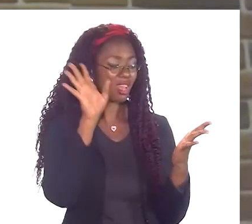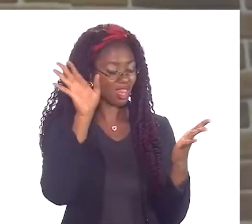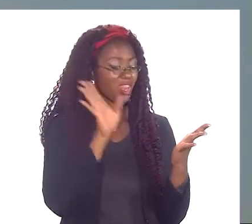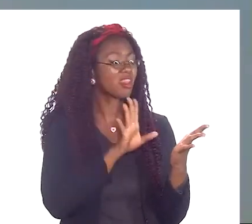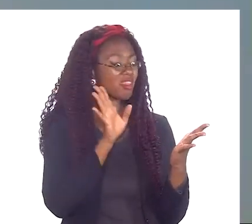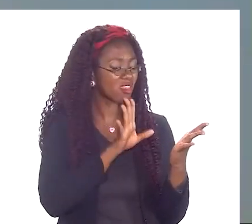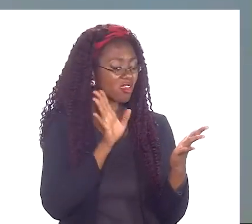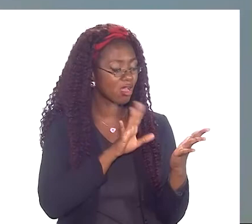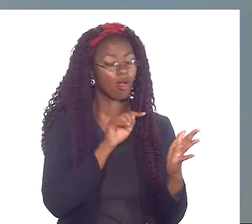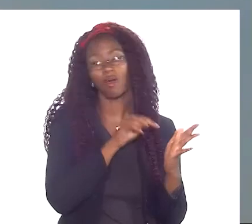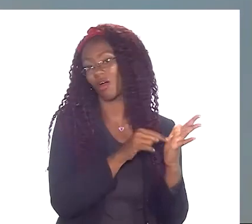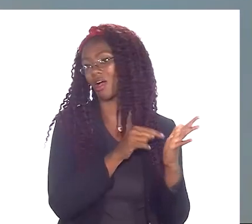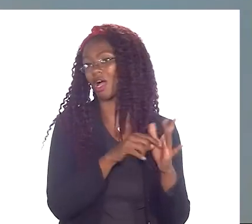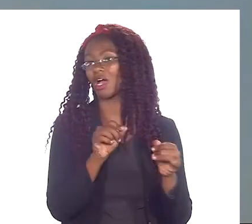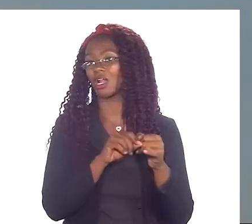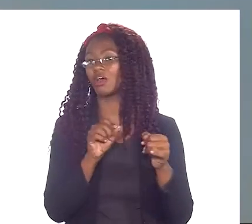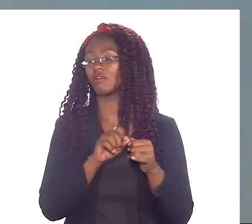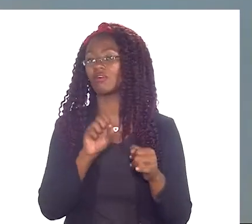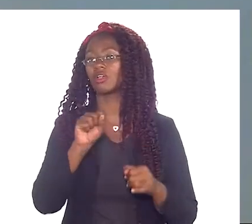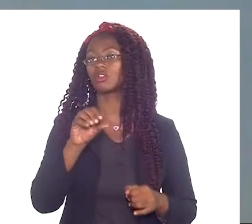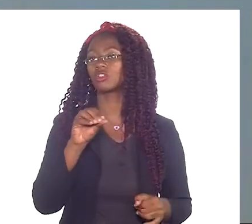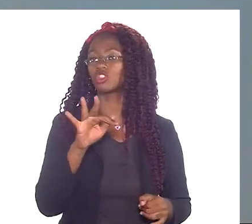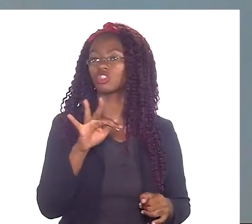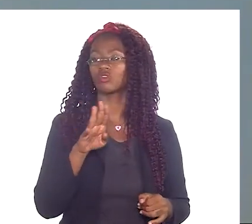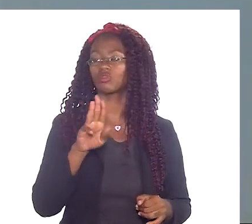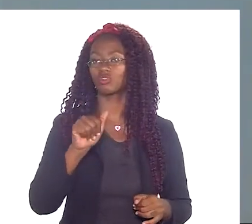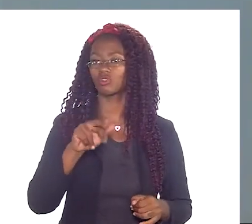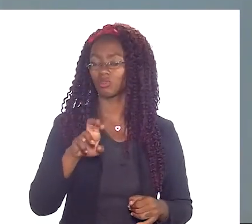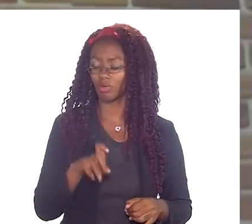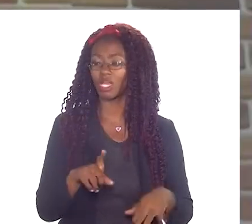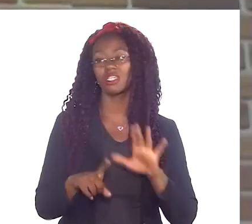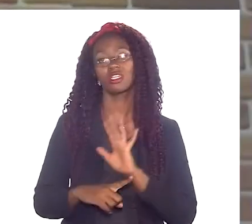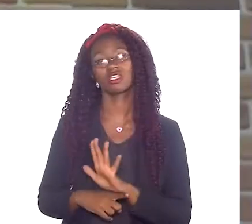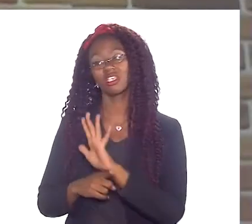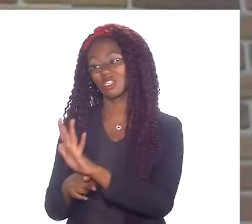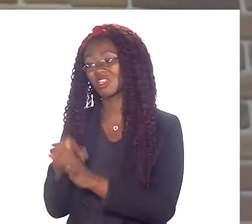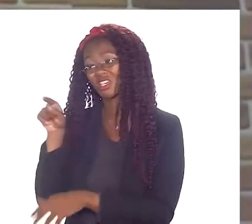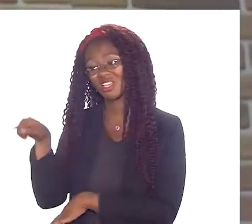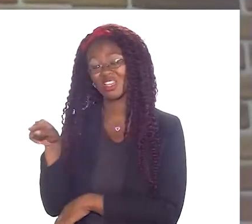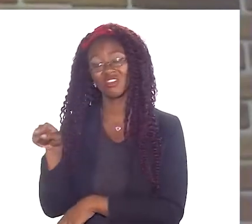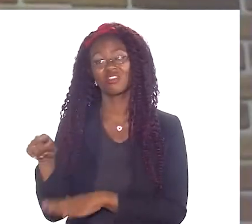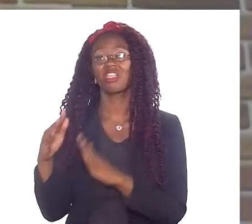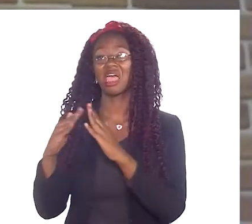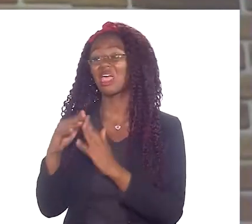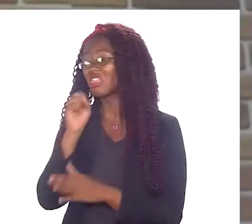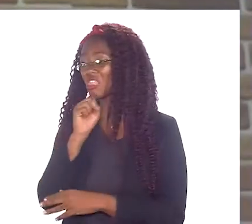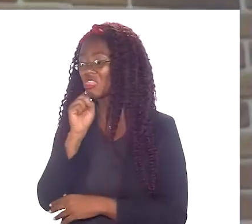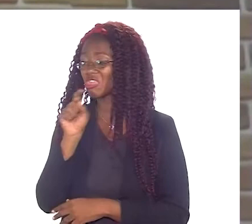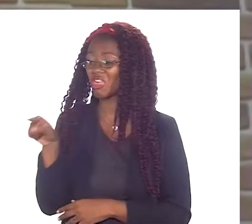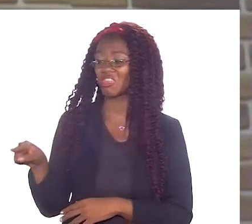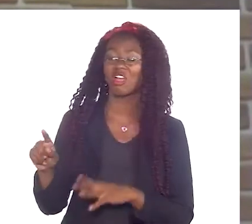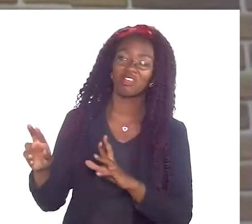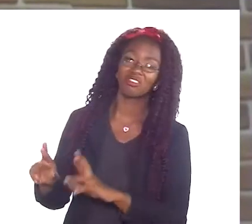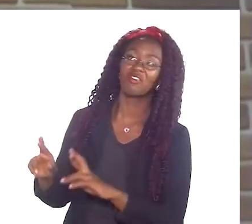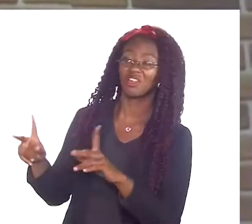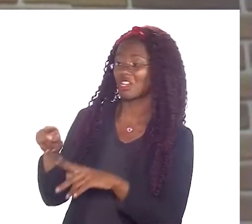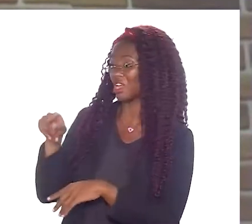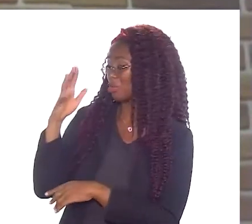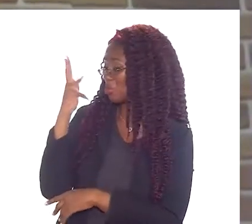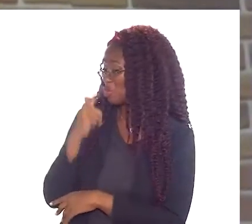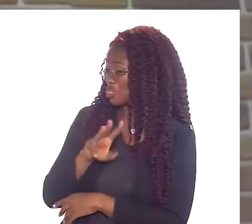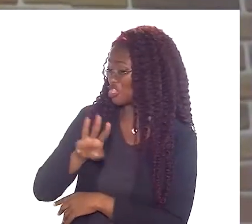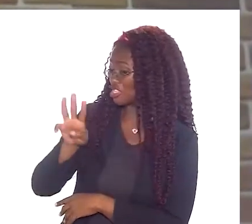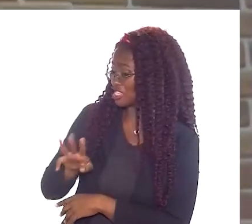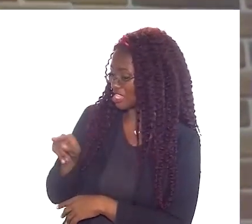essa pessoa, ela é uma desenvolvedora de software, mas ela fez um site para o asilo X. Então, olha que site bonito. Olha